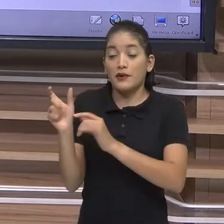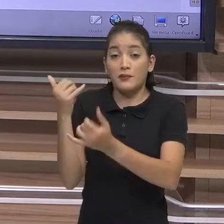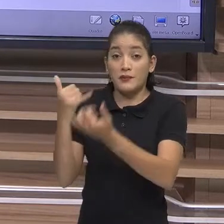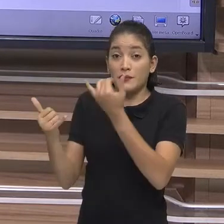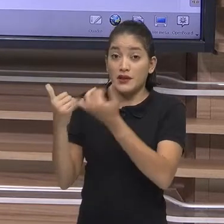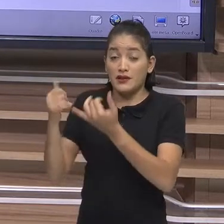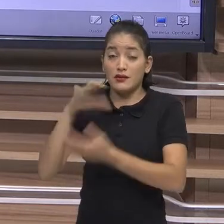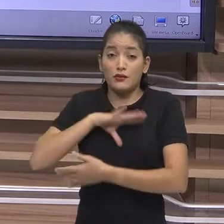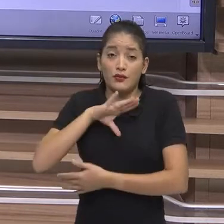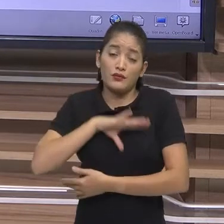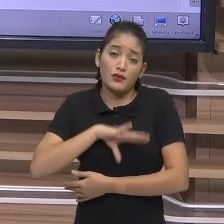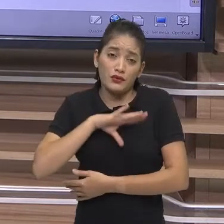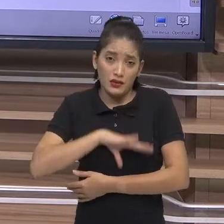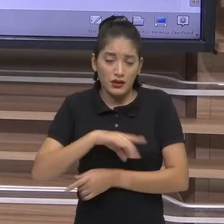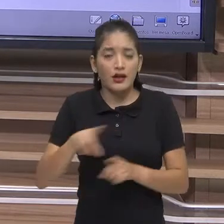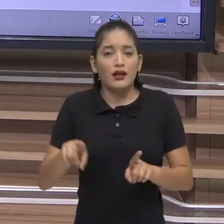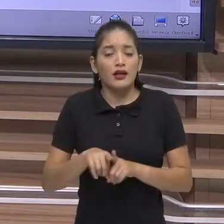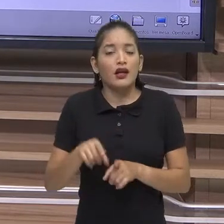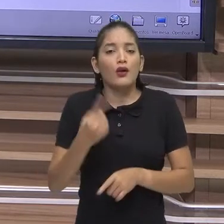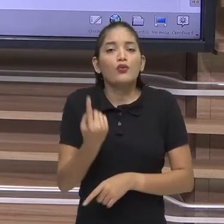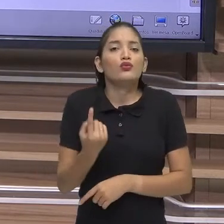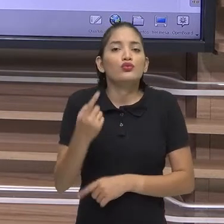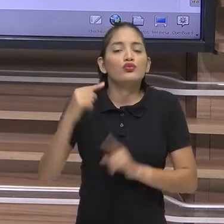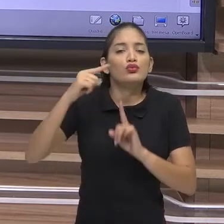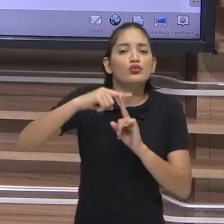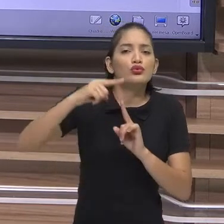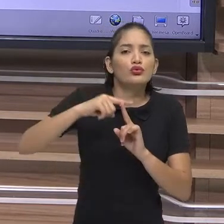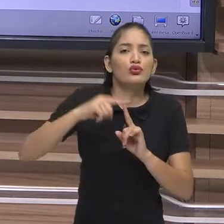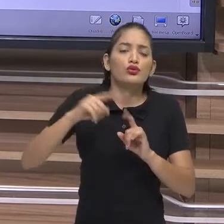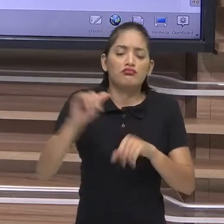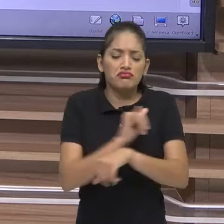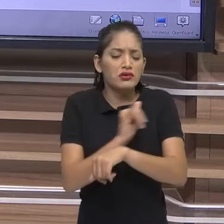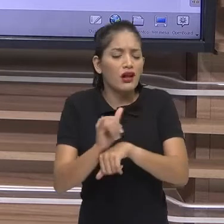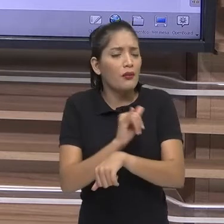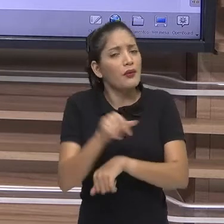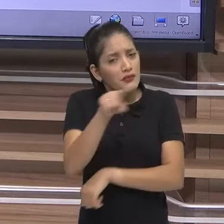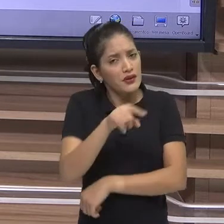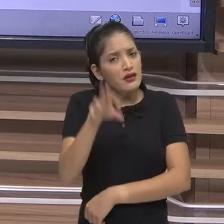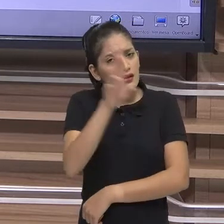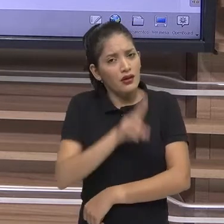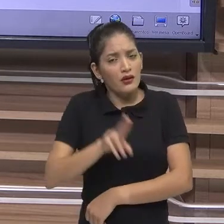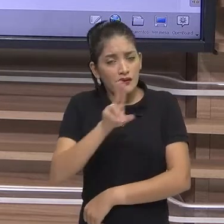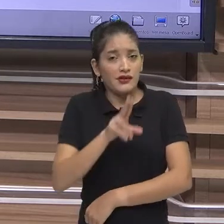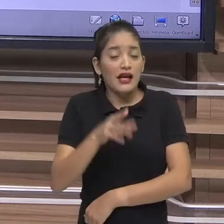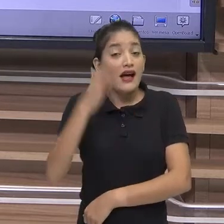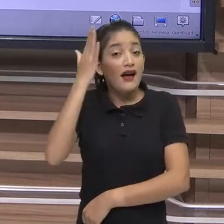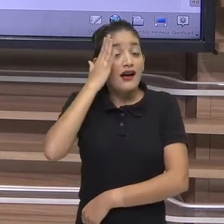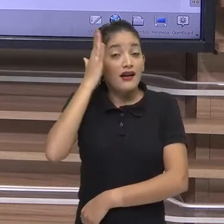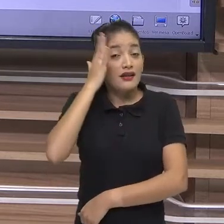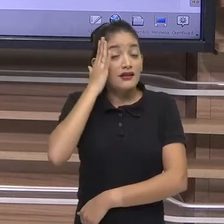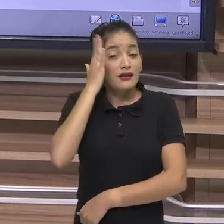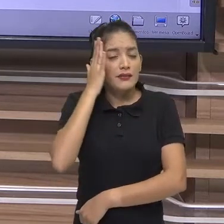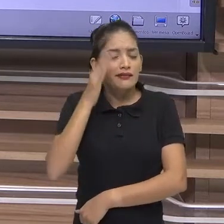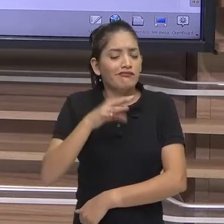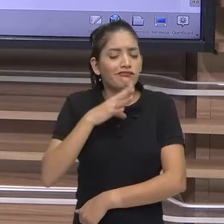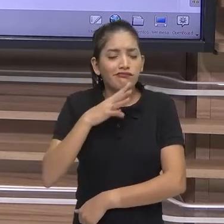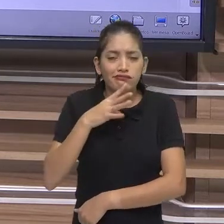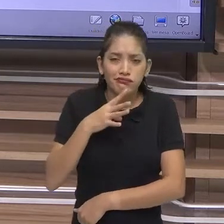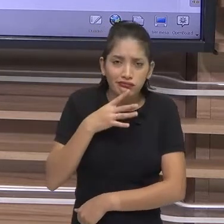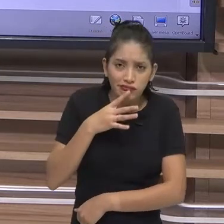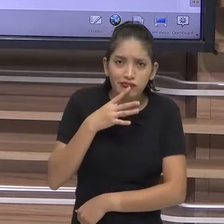dos recursos mais interessantes que você pode utilizar para adivinhar,